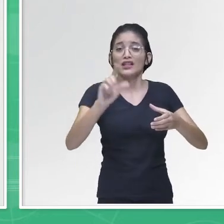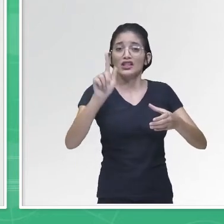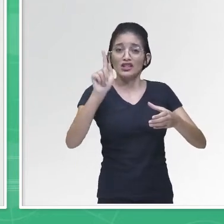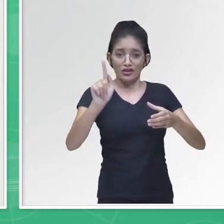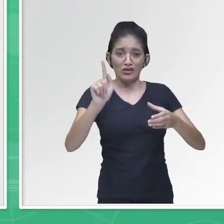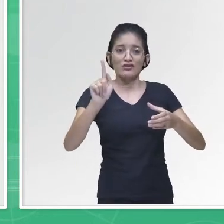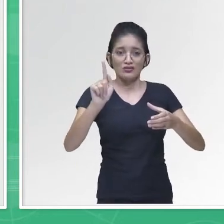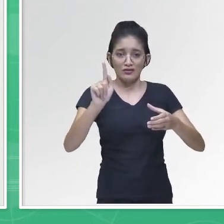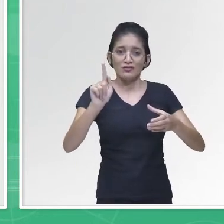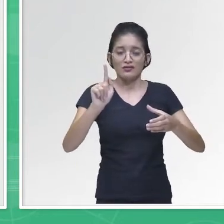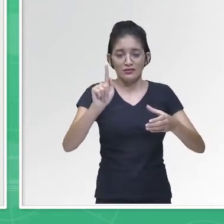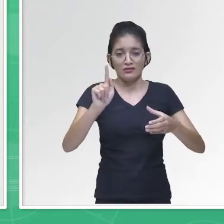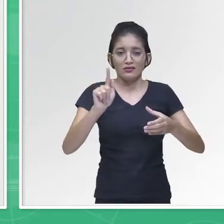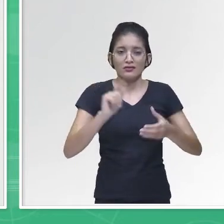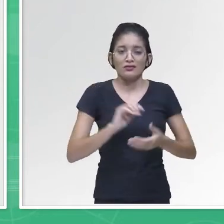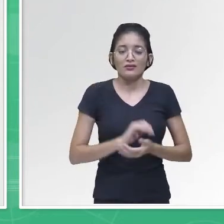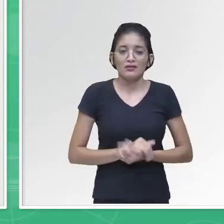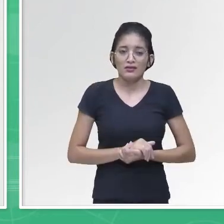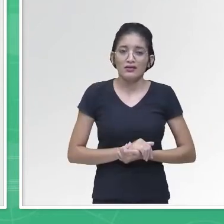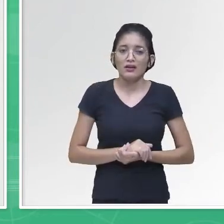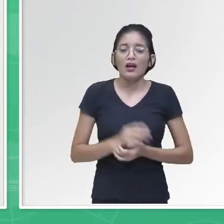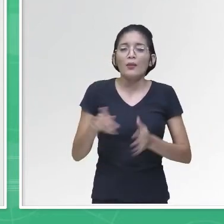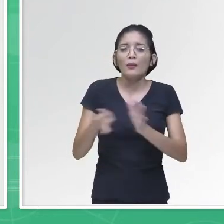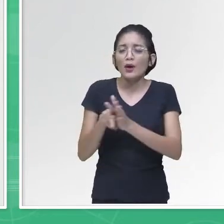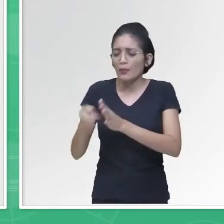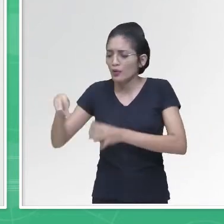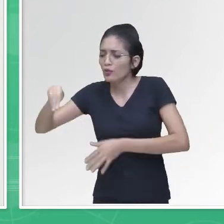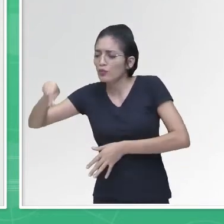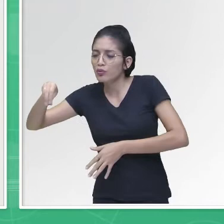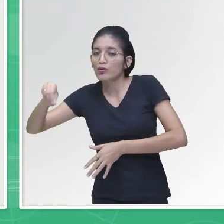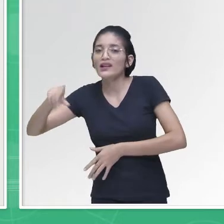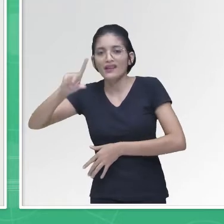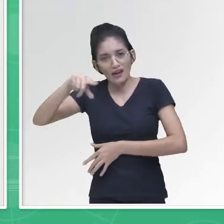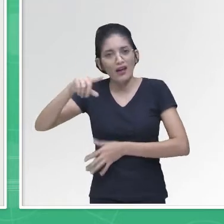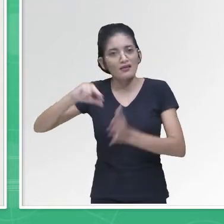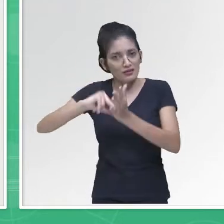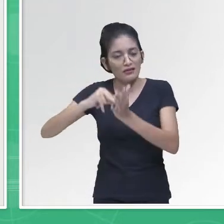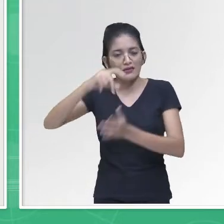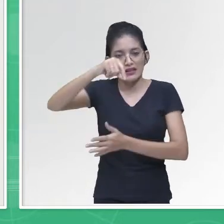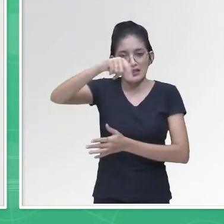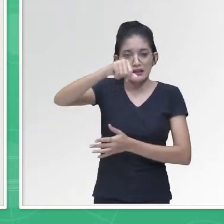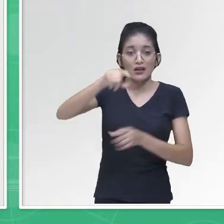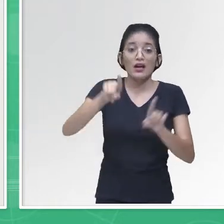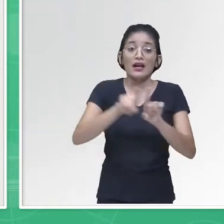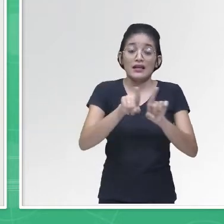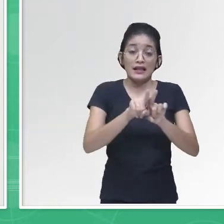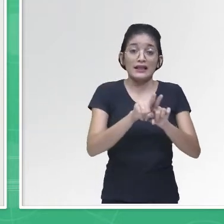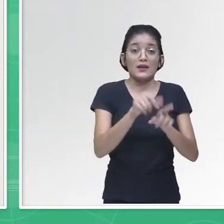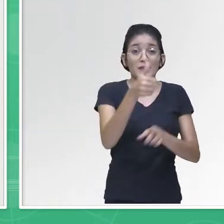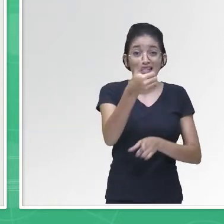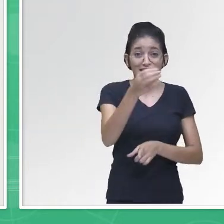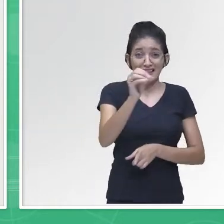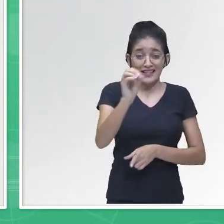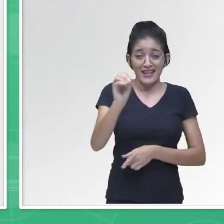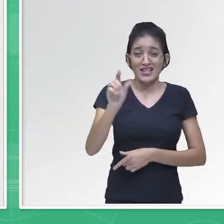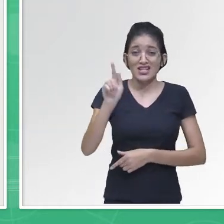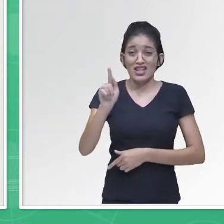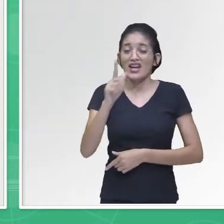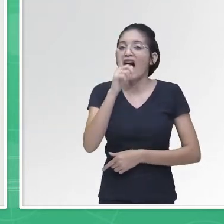de cloreto de sódio, tá bom? Em 100 gramas de água a